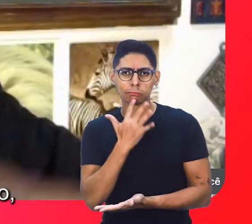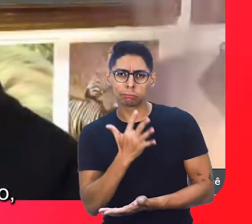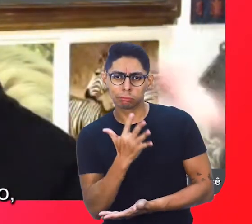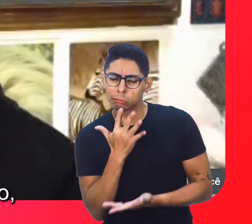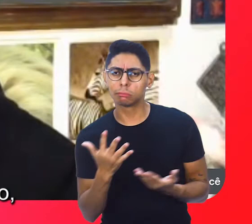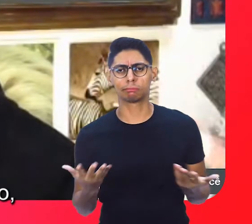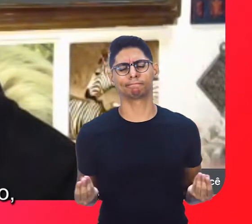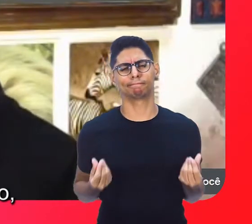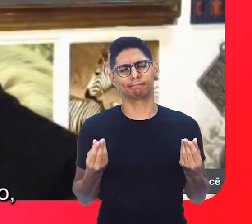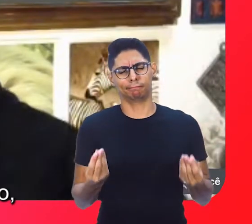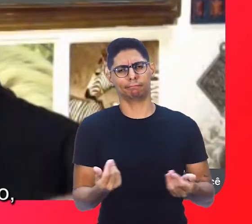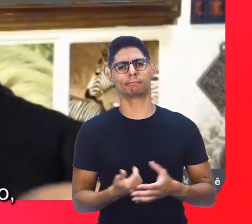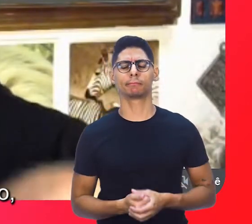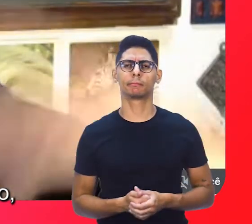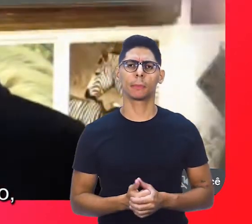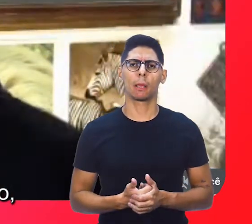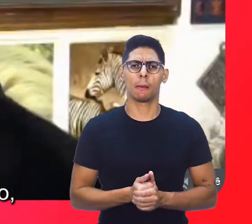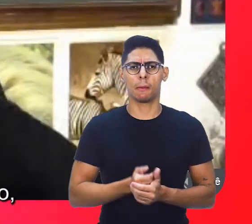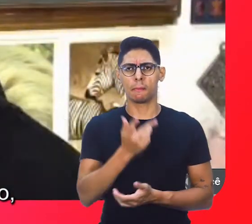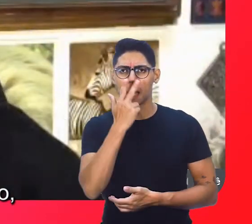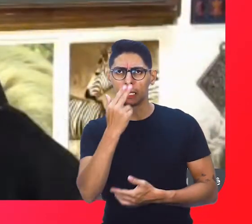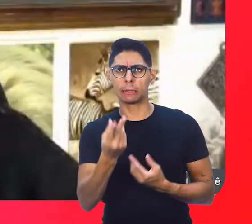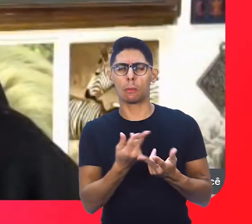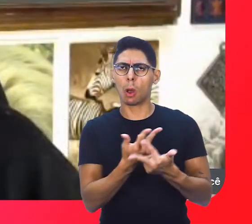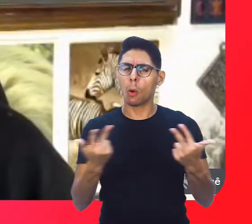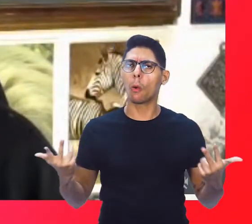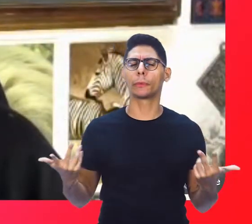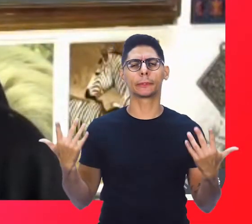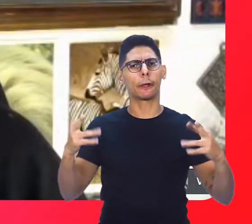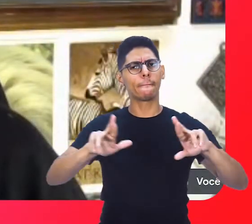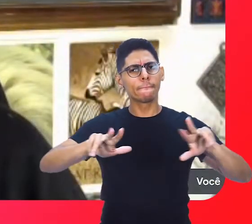coisa que ninguém soubesse, uma corrupção,